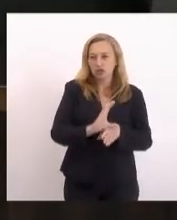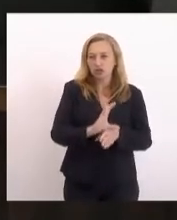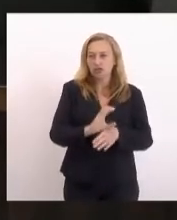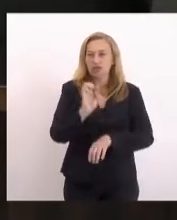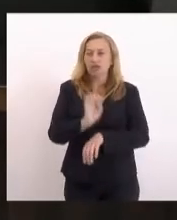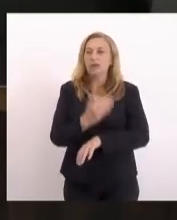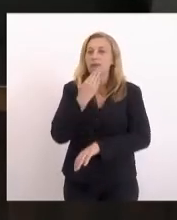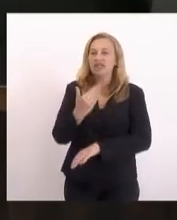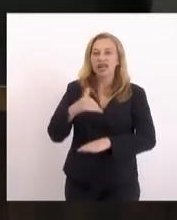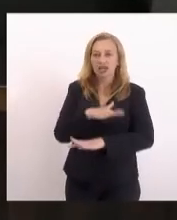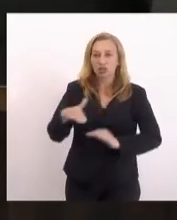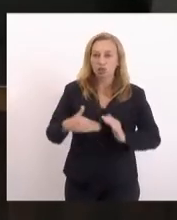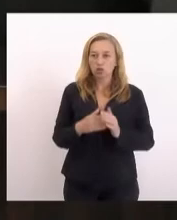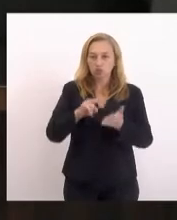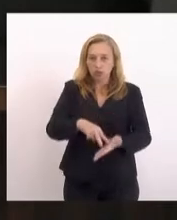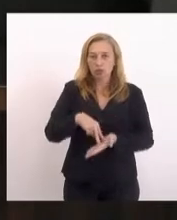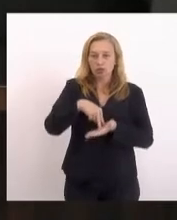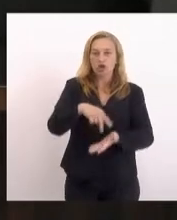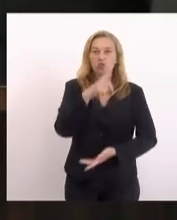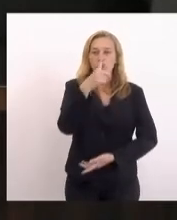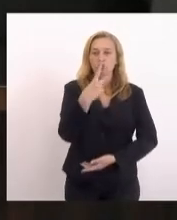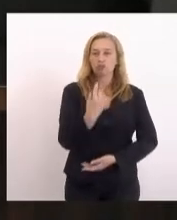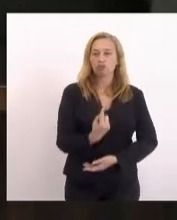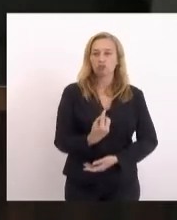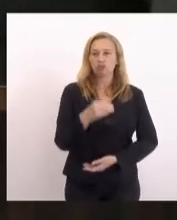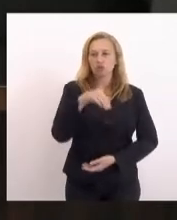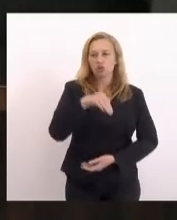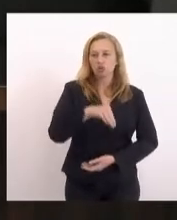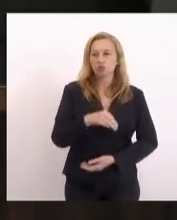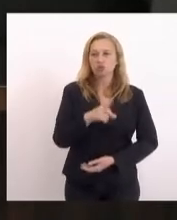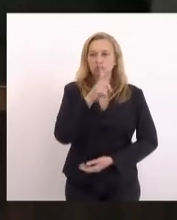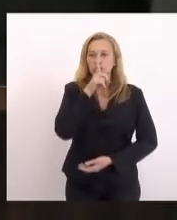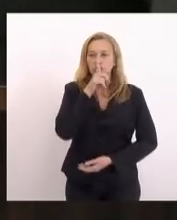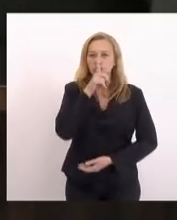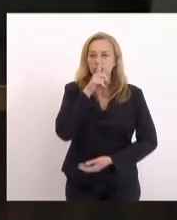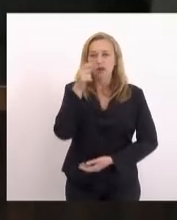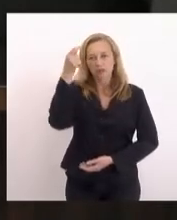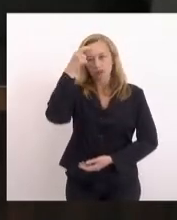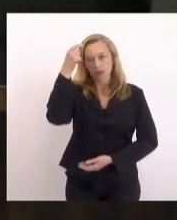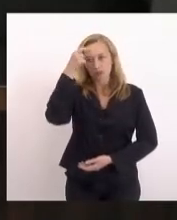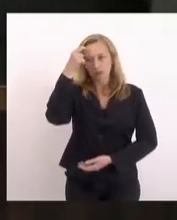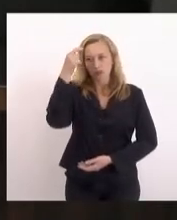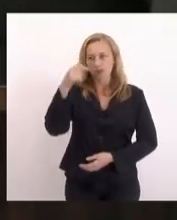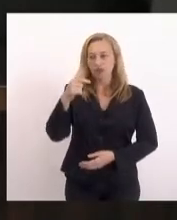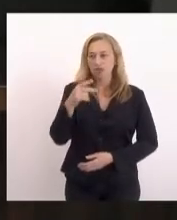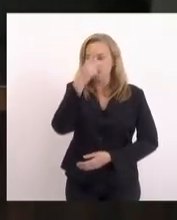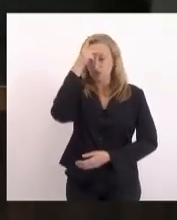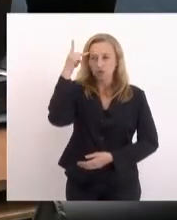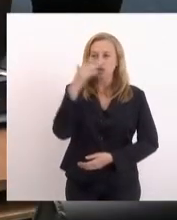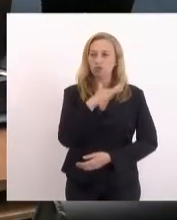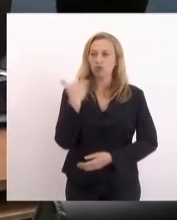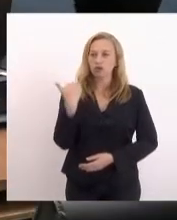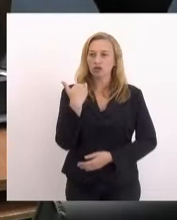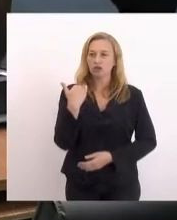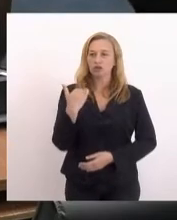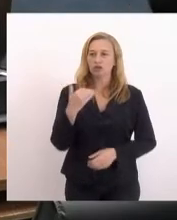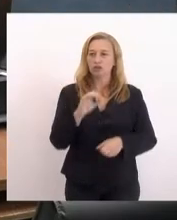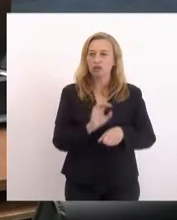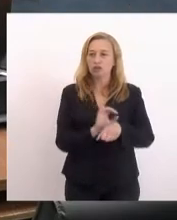pudesse fazer de pé um minuto de silêncio em memória das vítimas da Covid-19.